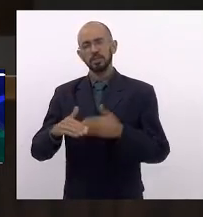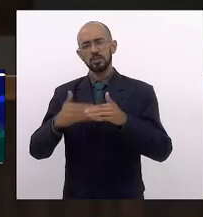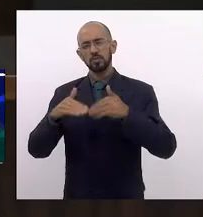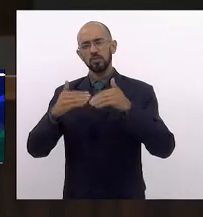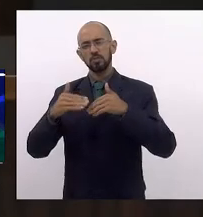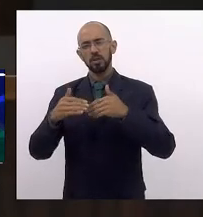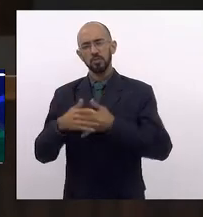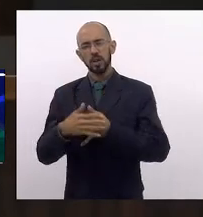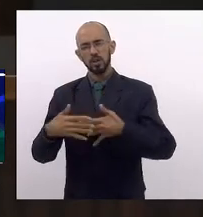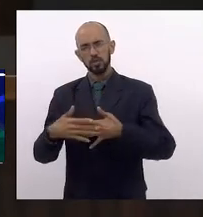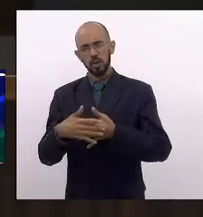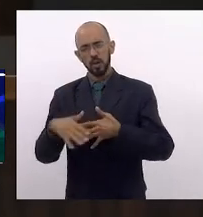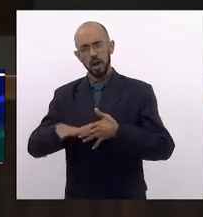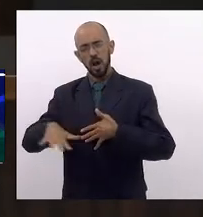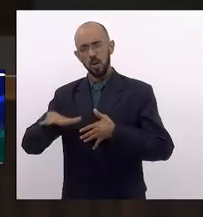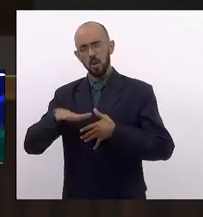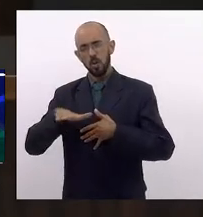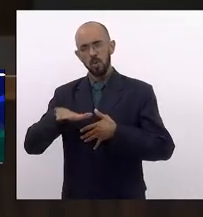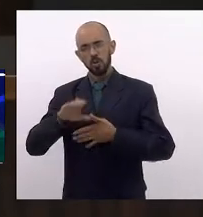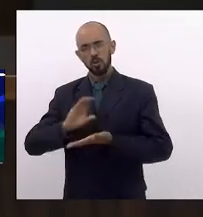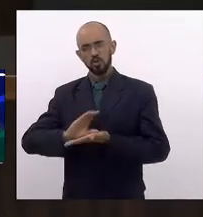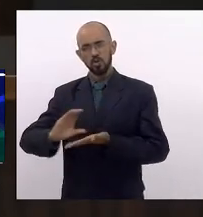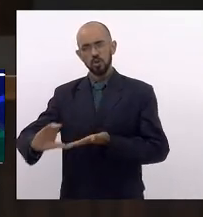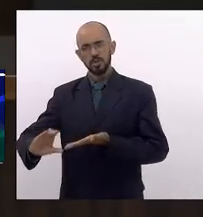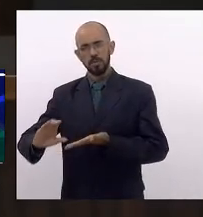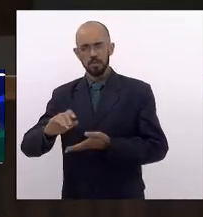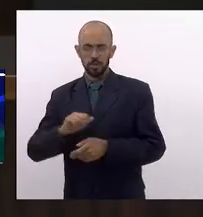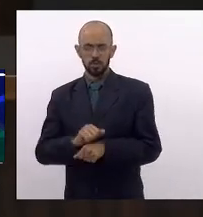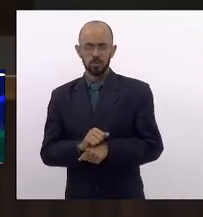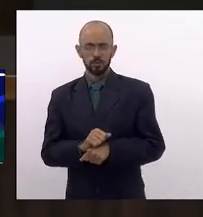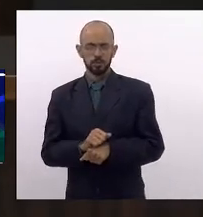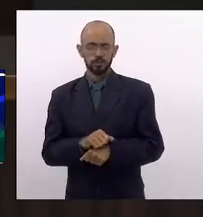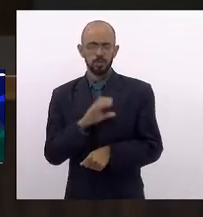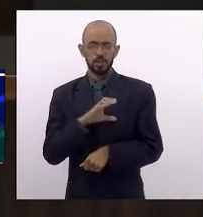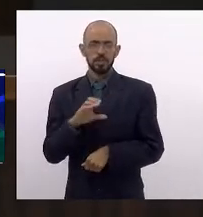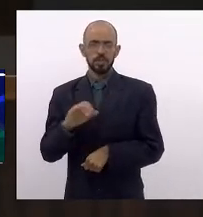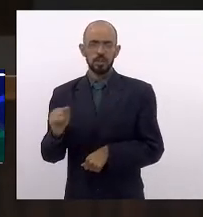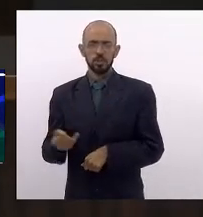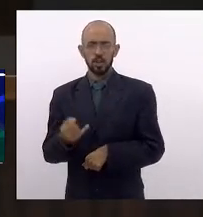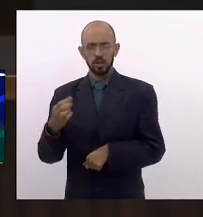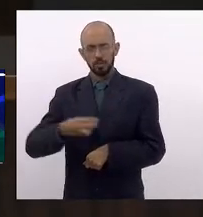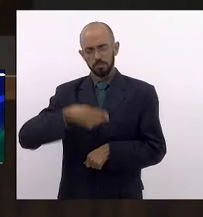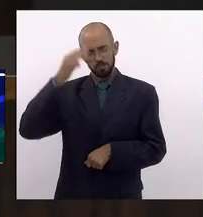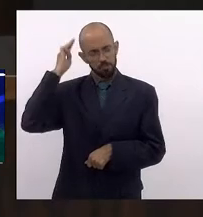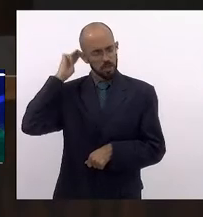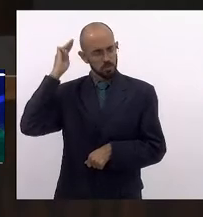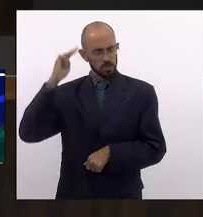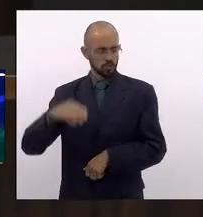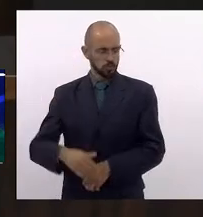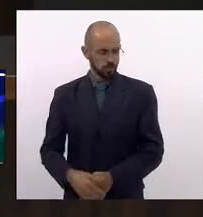de Economia do Comércio de orçamento para emitir parecer pela comissão de quais são os deputado